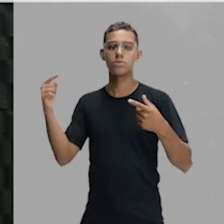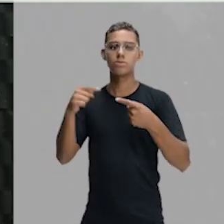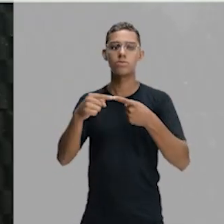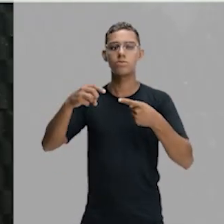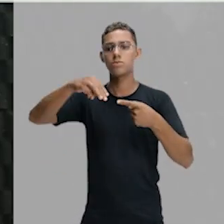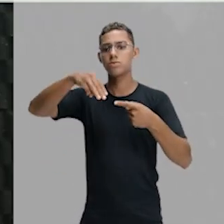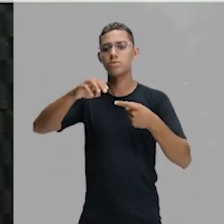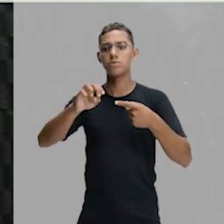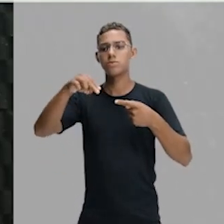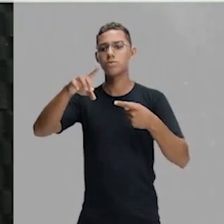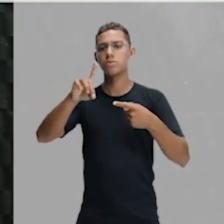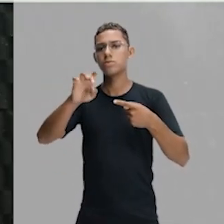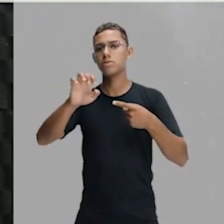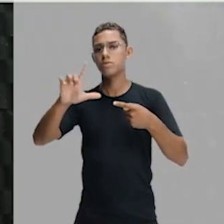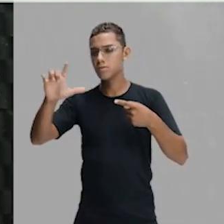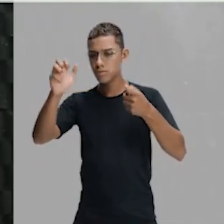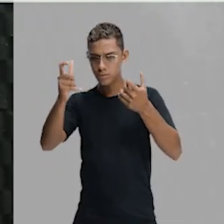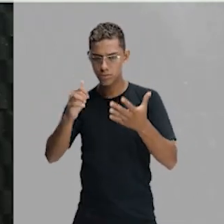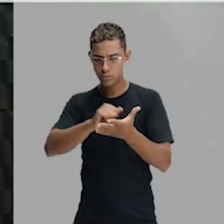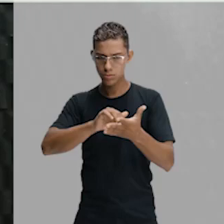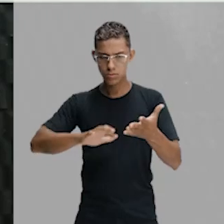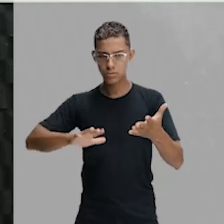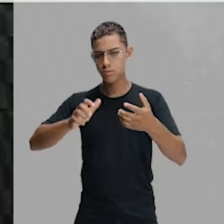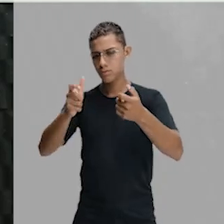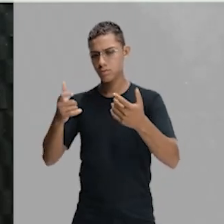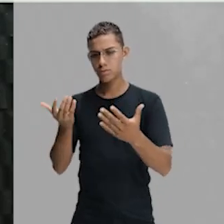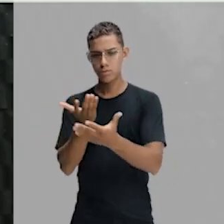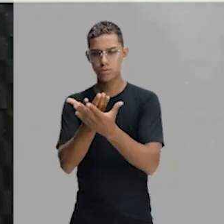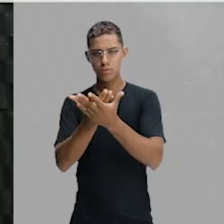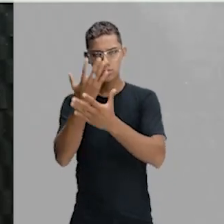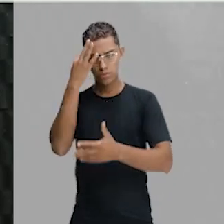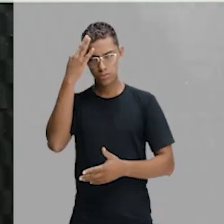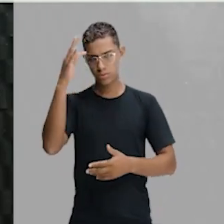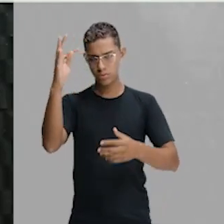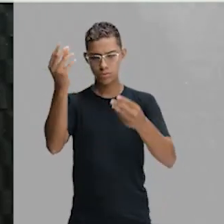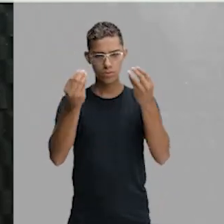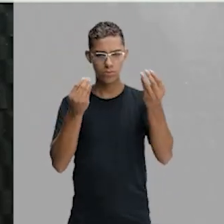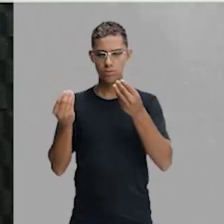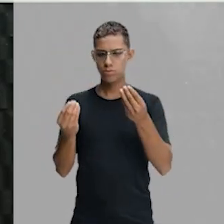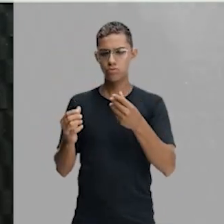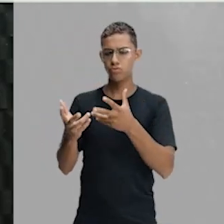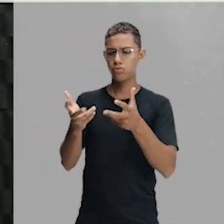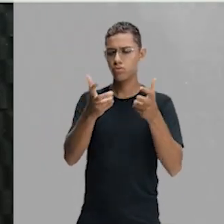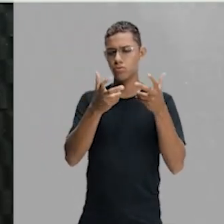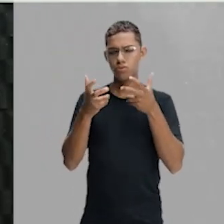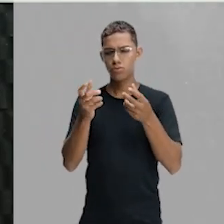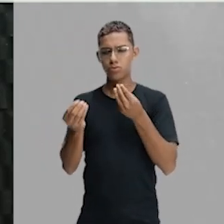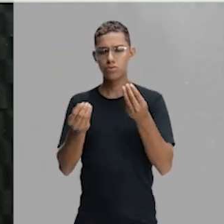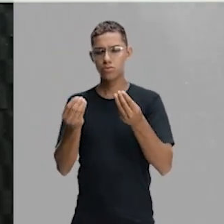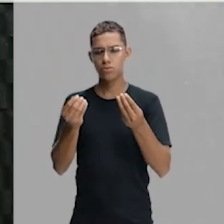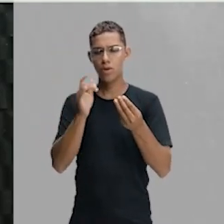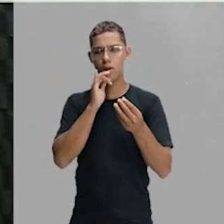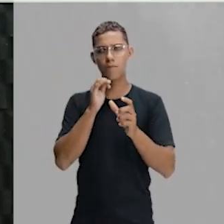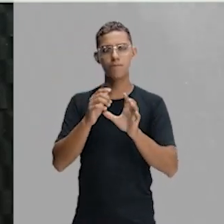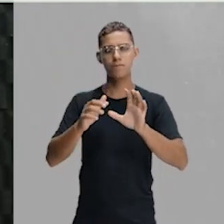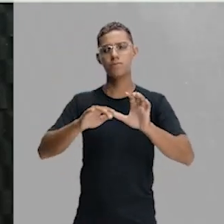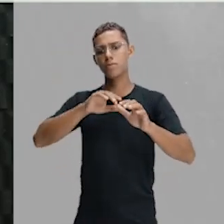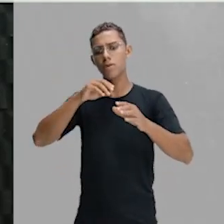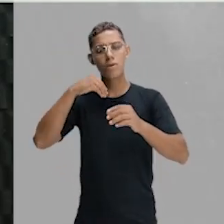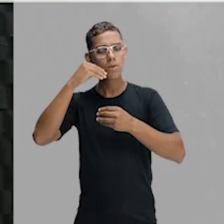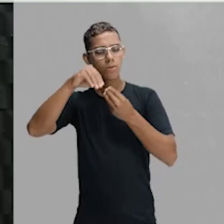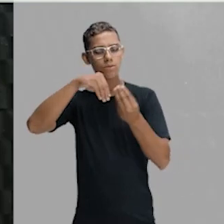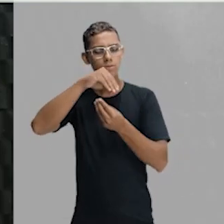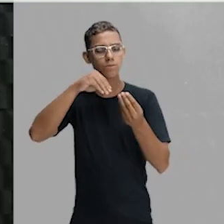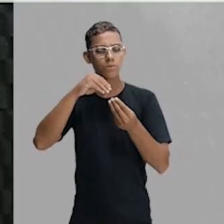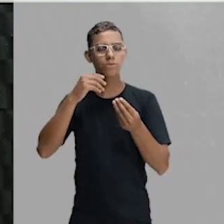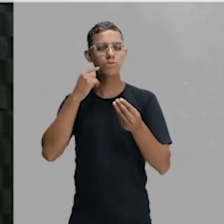primeira aula teórica, falei um pouco sobre a história de Mendel, sobre como que ele interpretou o resultado dos experimentos que ele fez